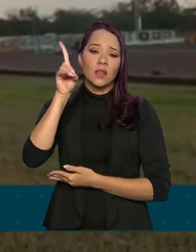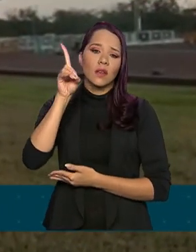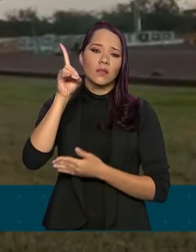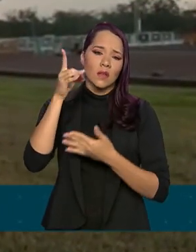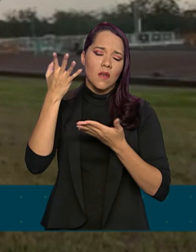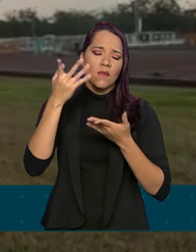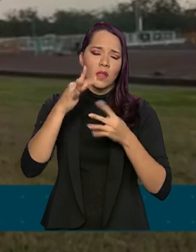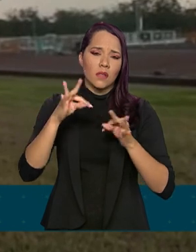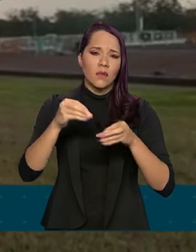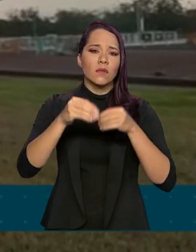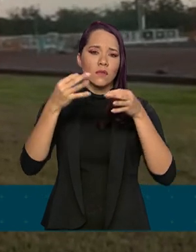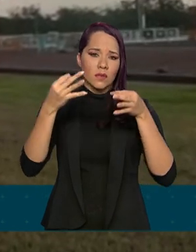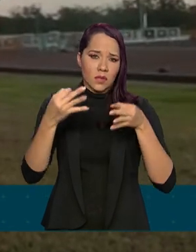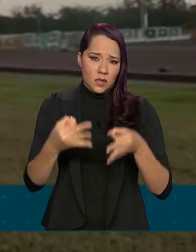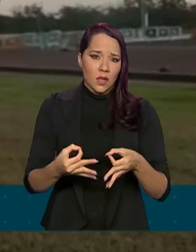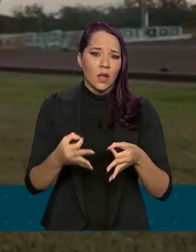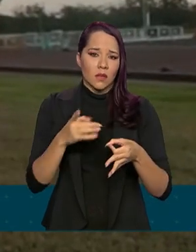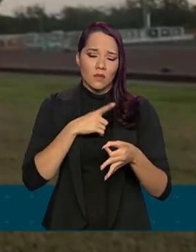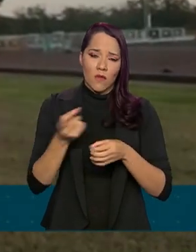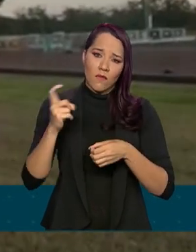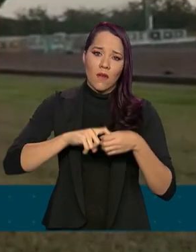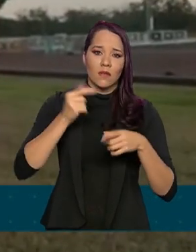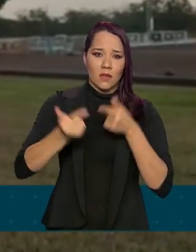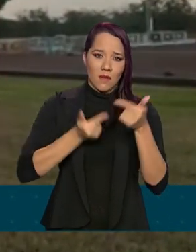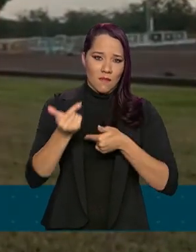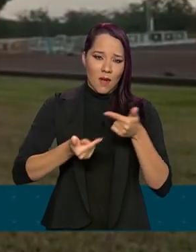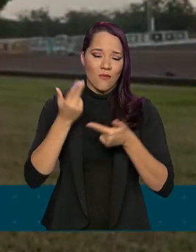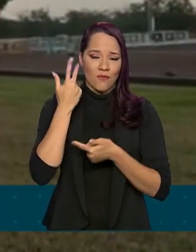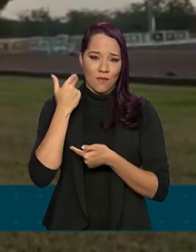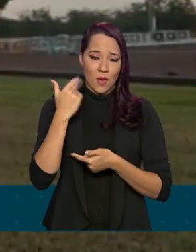à atividade. Graças a Deus, estou muito bem.